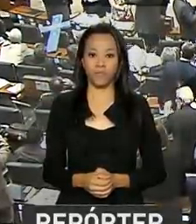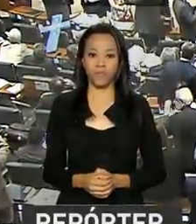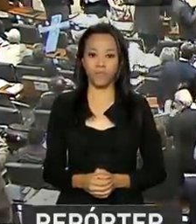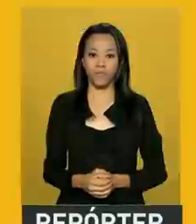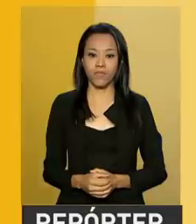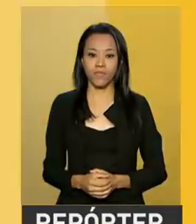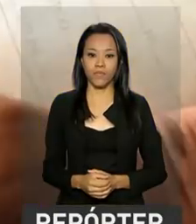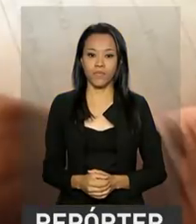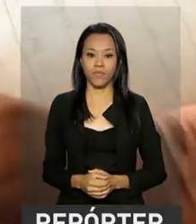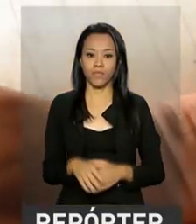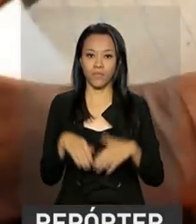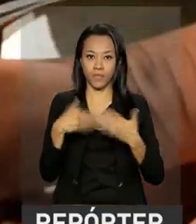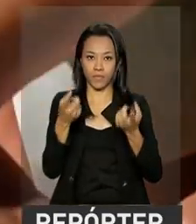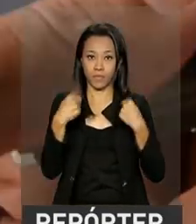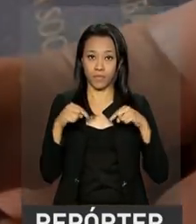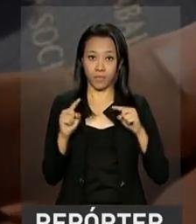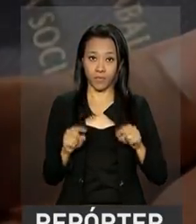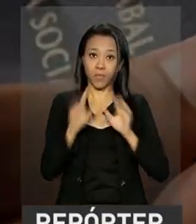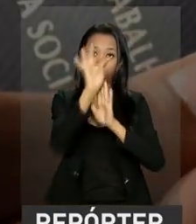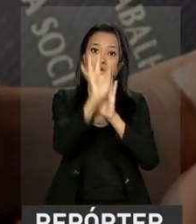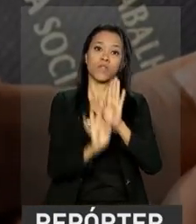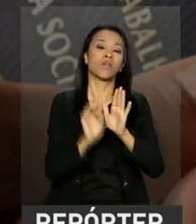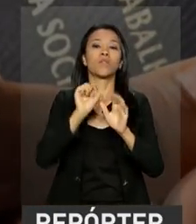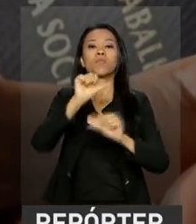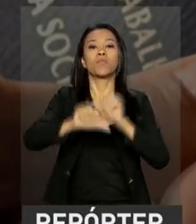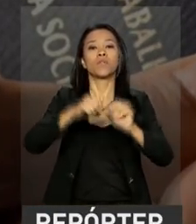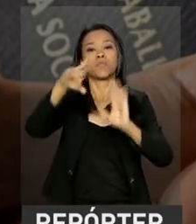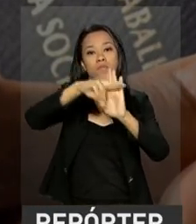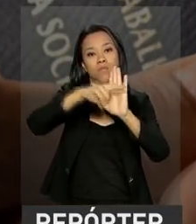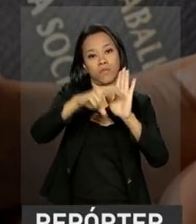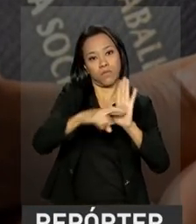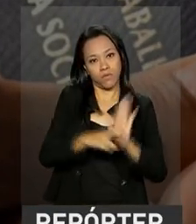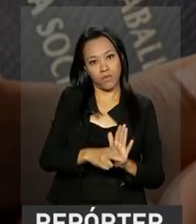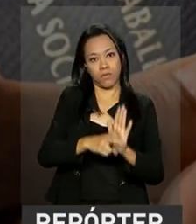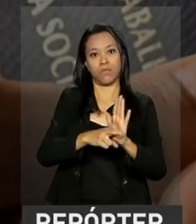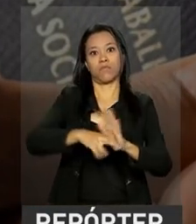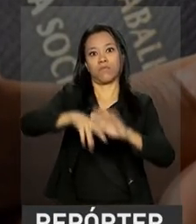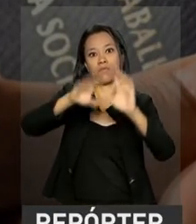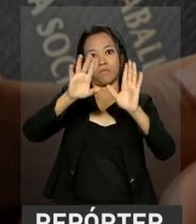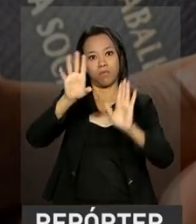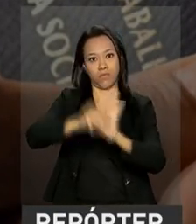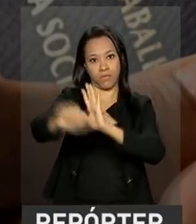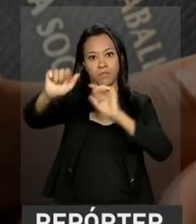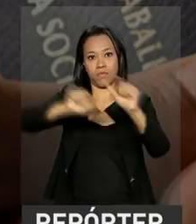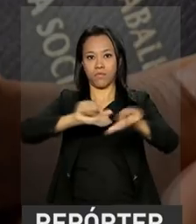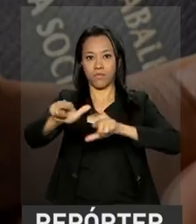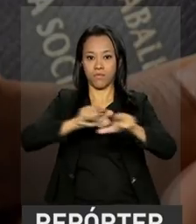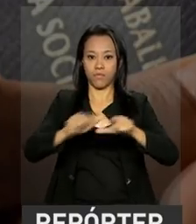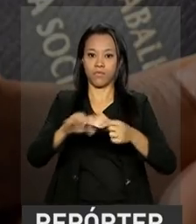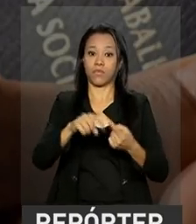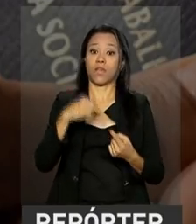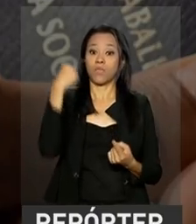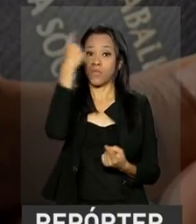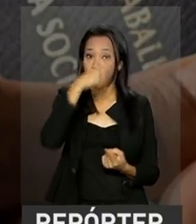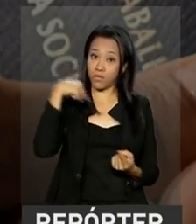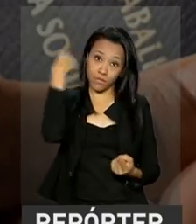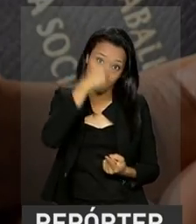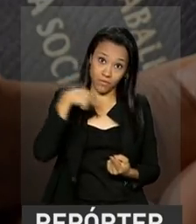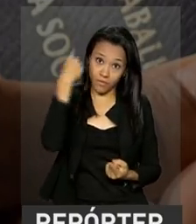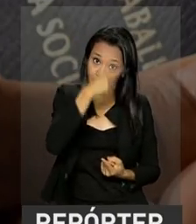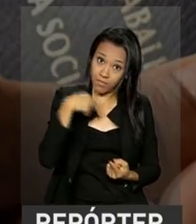o projeto que moderniza a legislação trabalhista prevê o seguinte a jornada de trabalho poderá ser